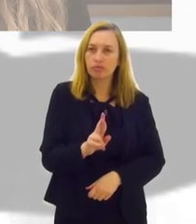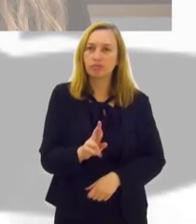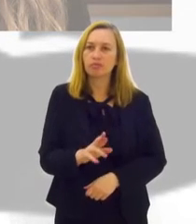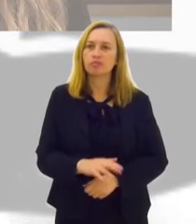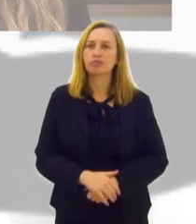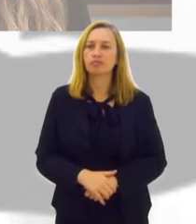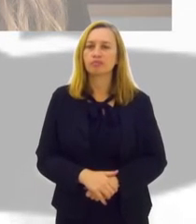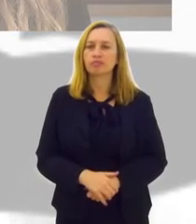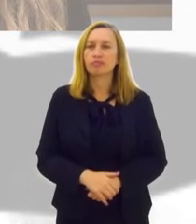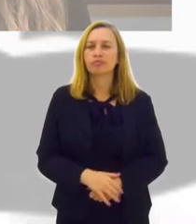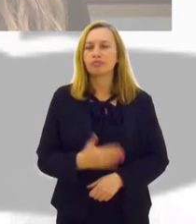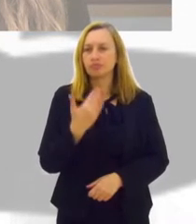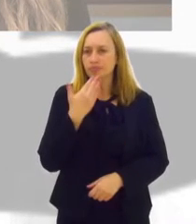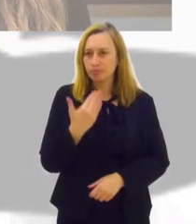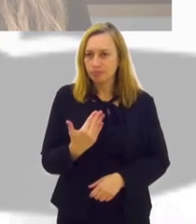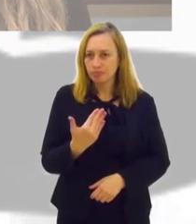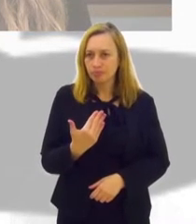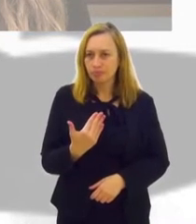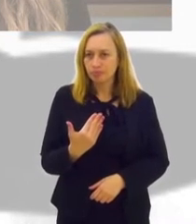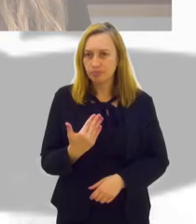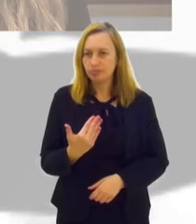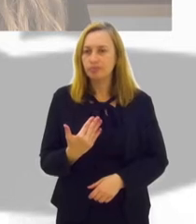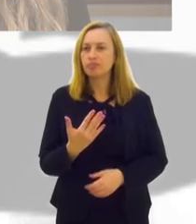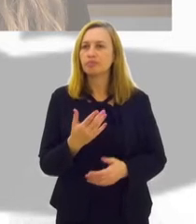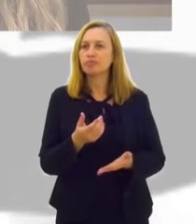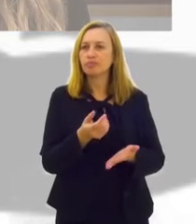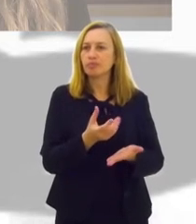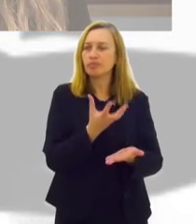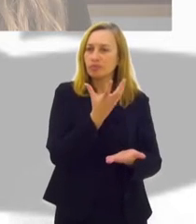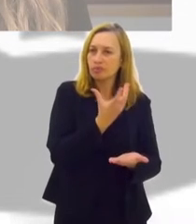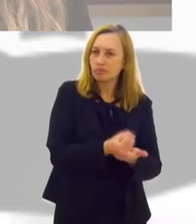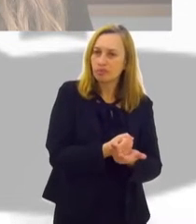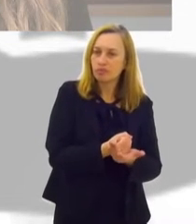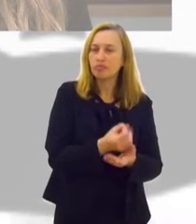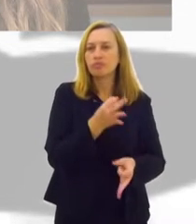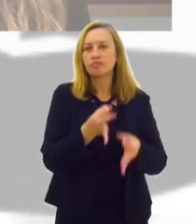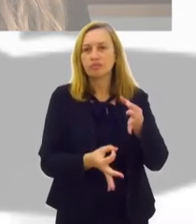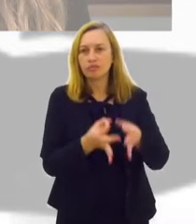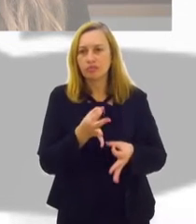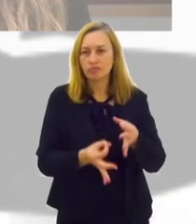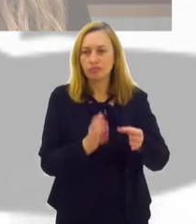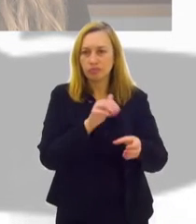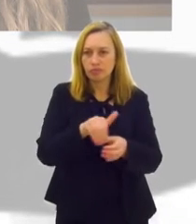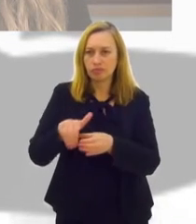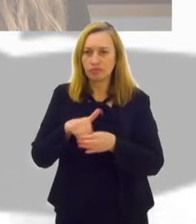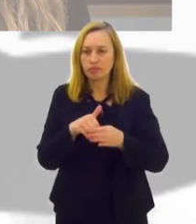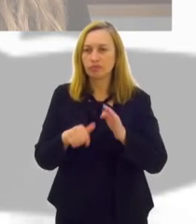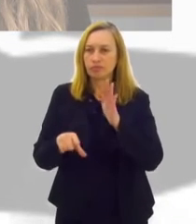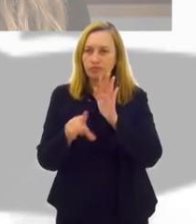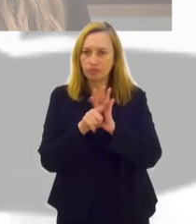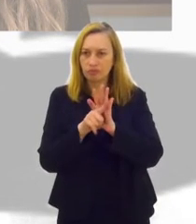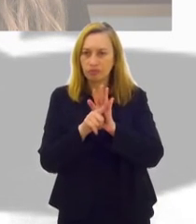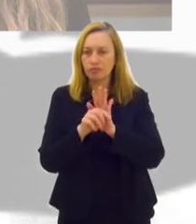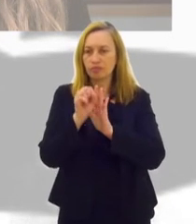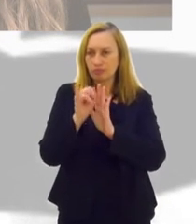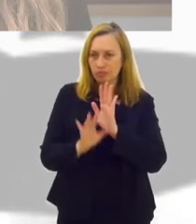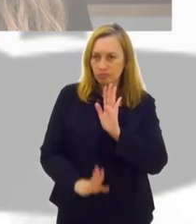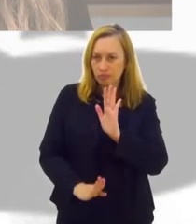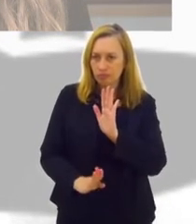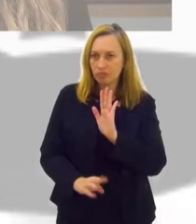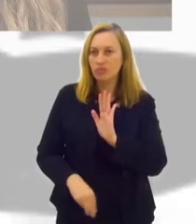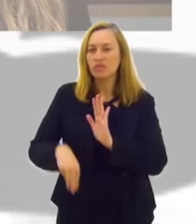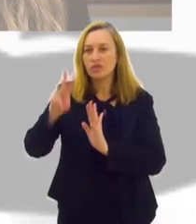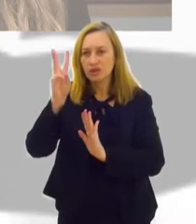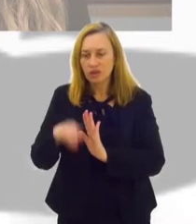resposta, né? E o pedido vai ser formulado perante a Justiça Eleitoral e diz a nossa legislação,